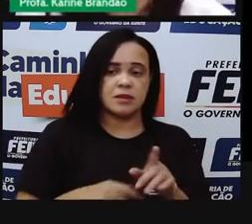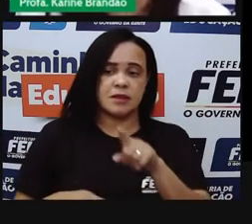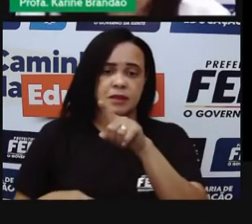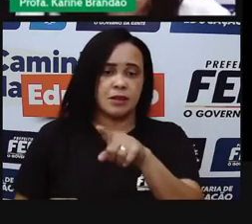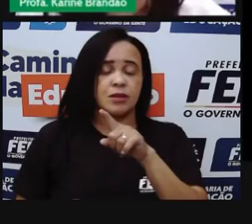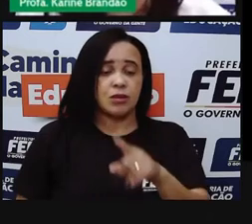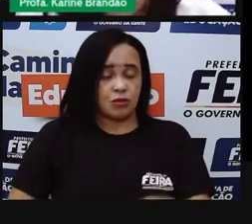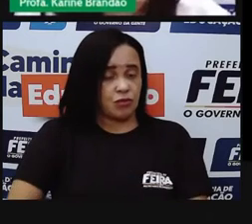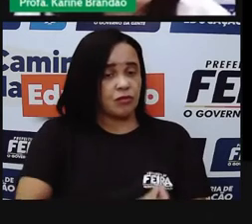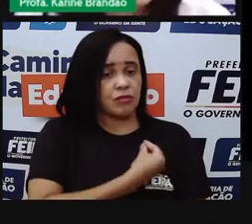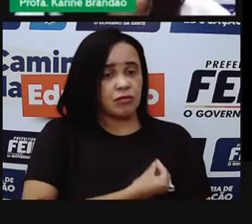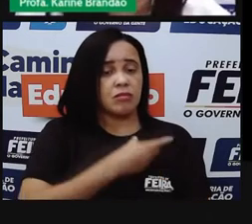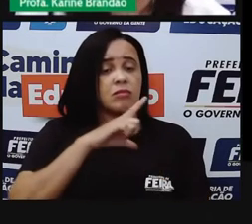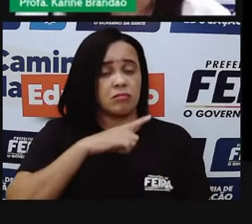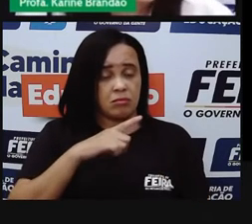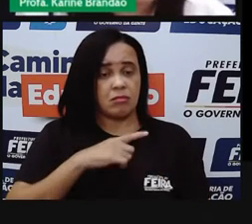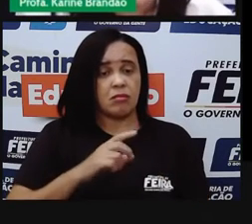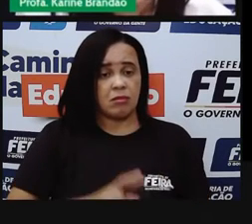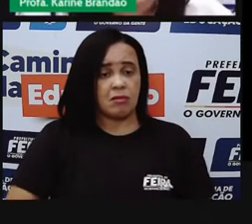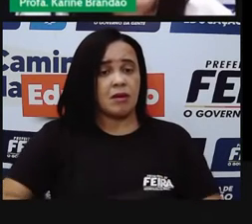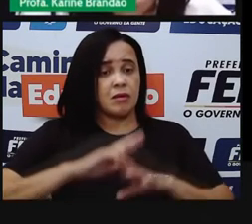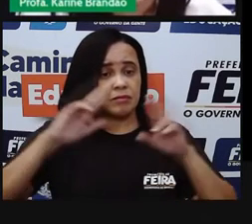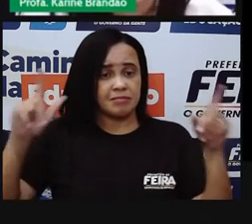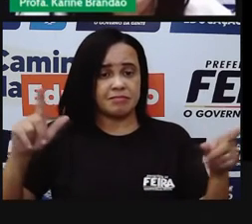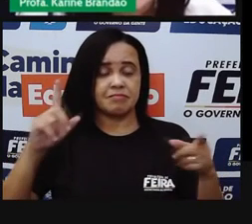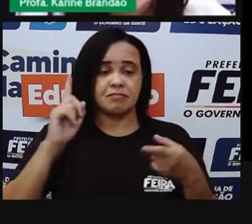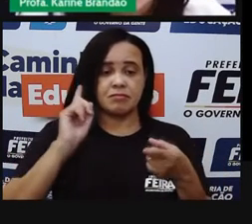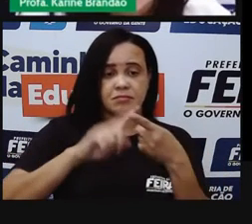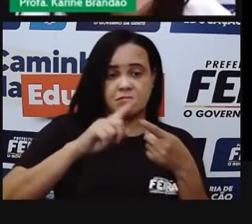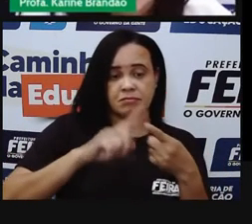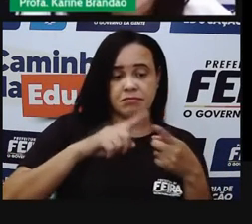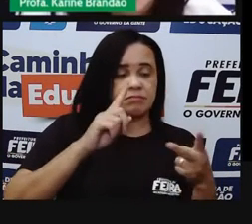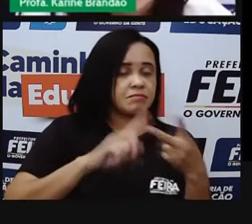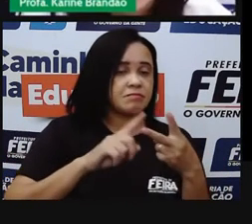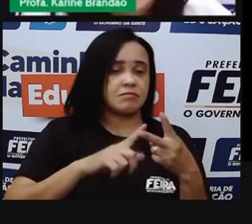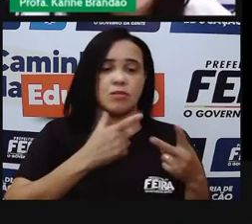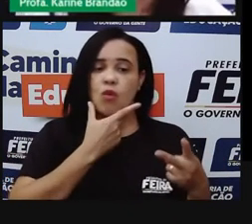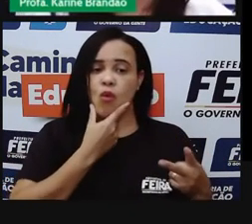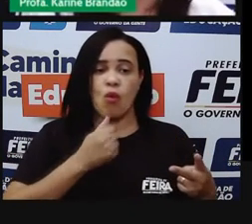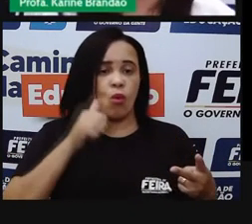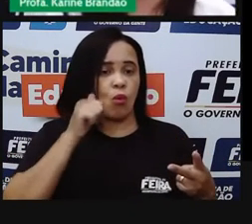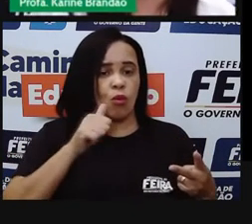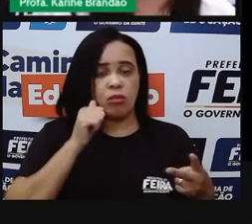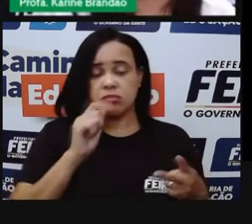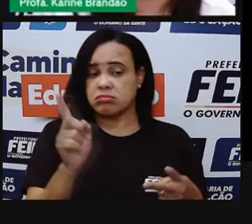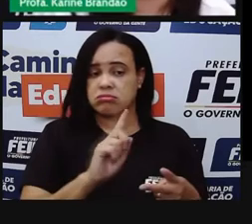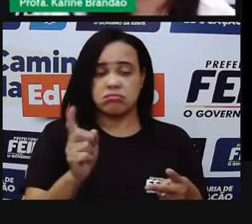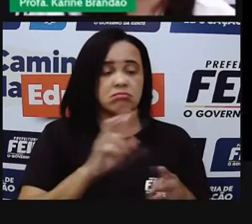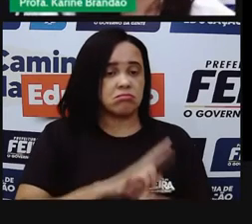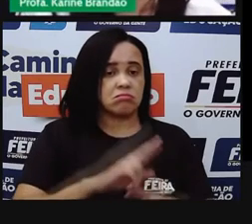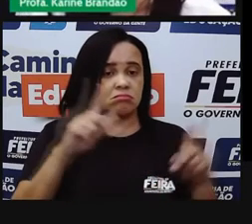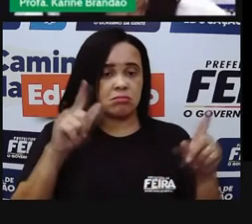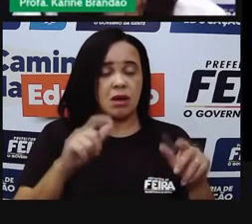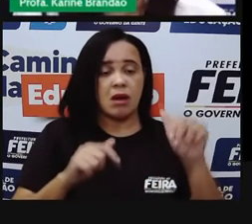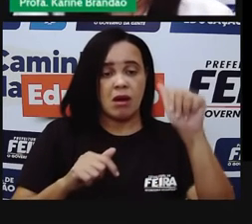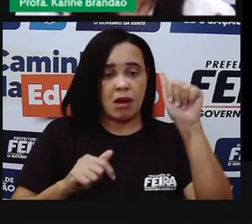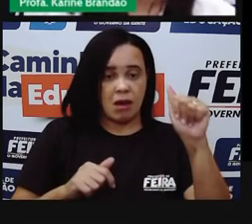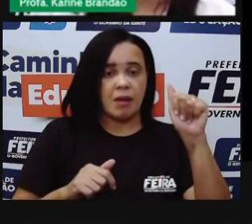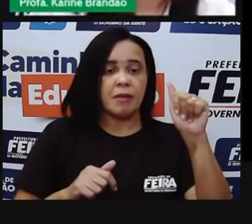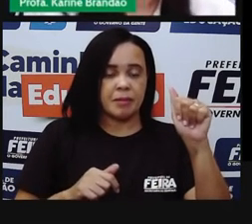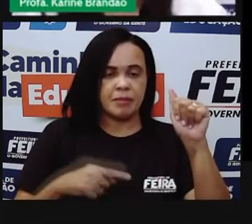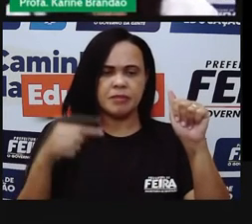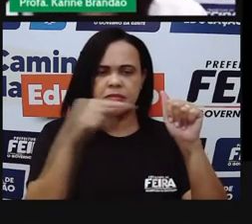que não vão ter diferença, não vai ter macho e fêmea, não vai ter sexos diferentes. E aí, então, por isso que essa reprodução é chamada